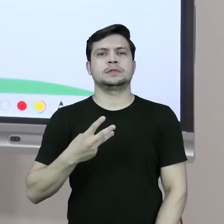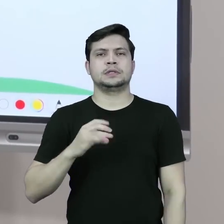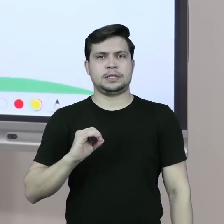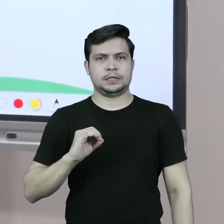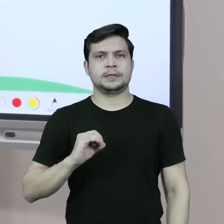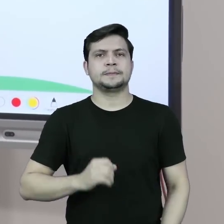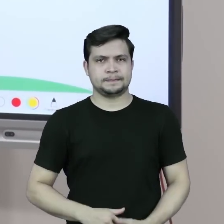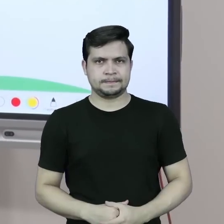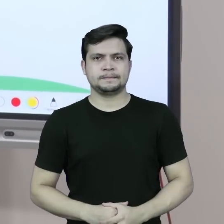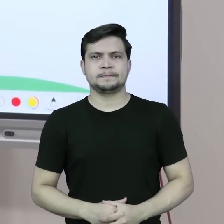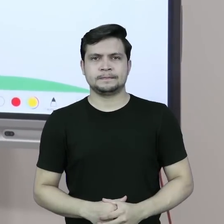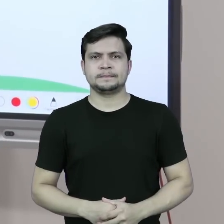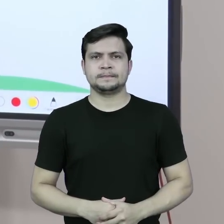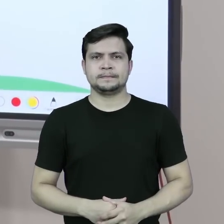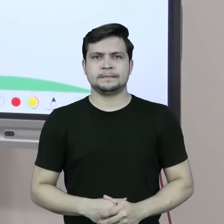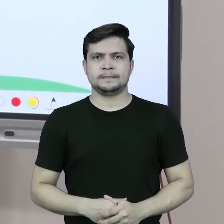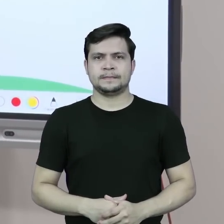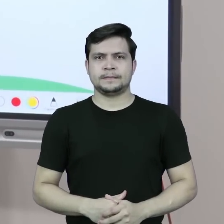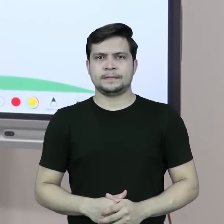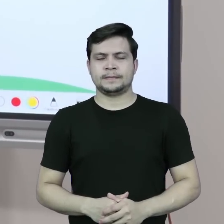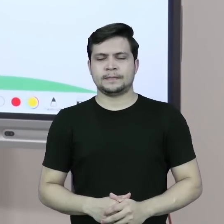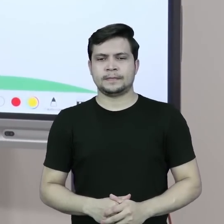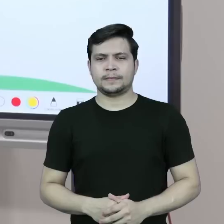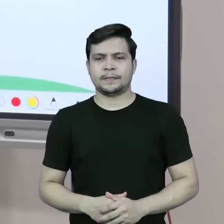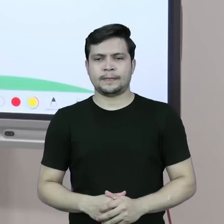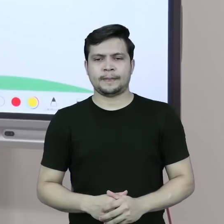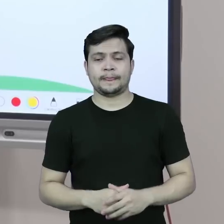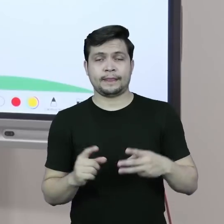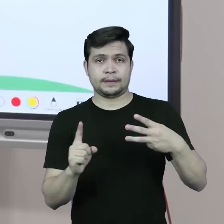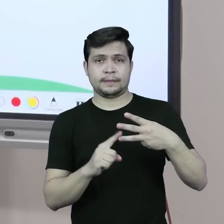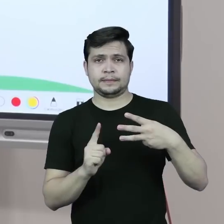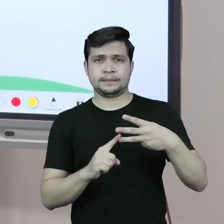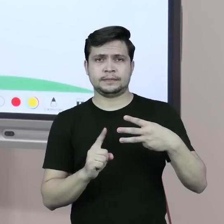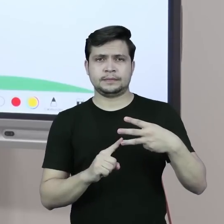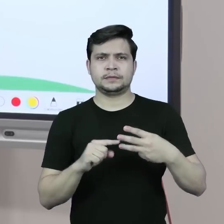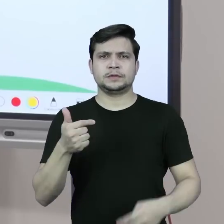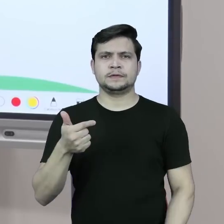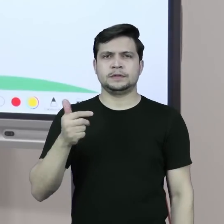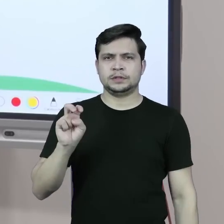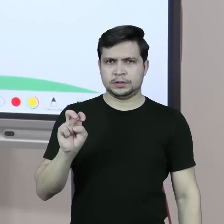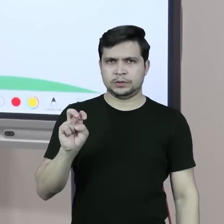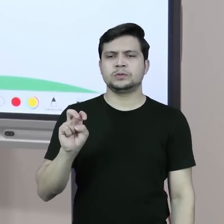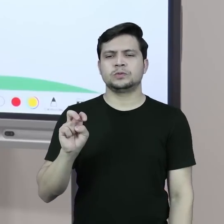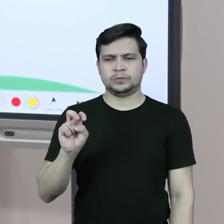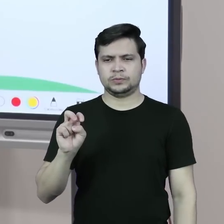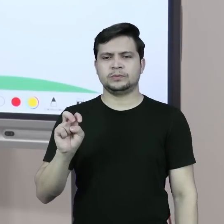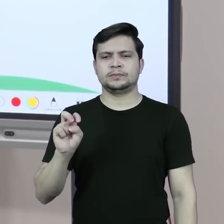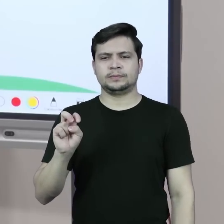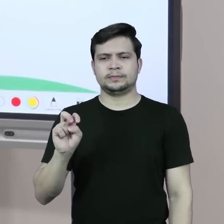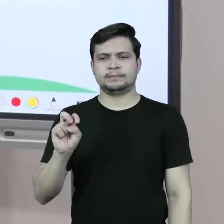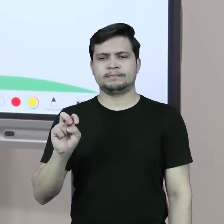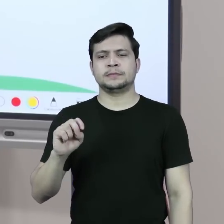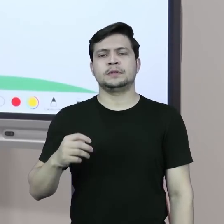vou somar o quanto ele está passando ou faltando de 400. Por exemplo, o lanche